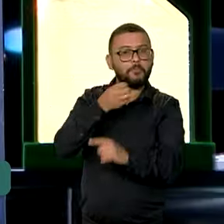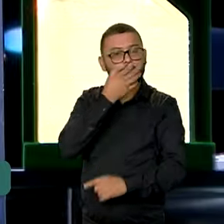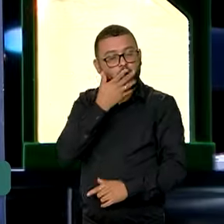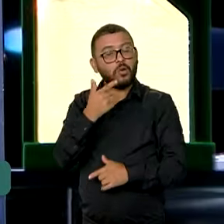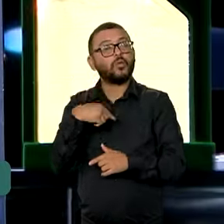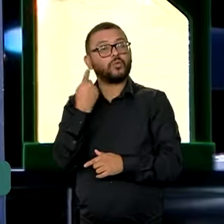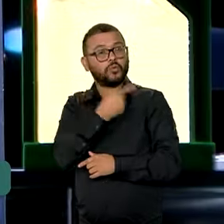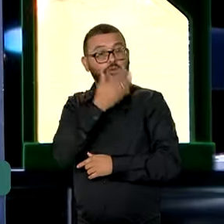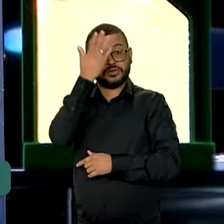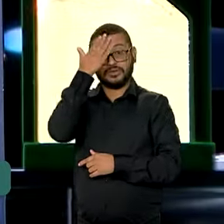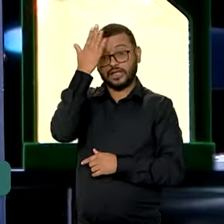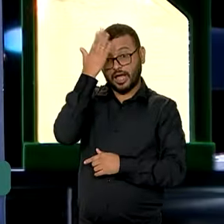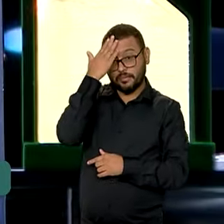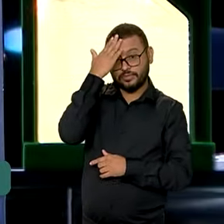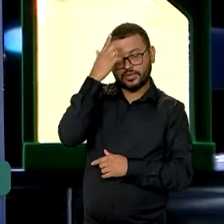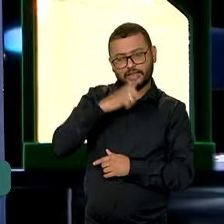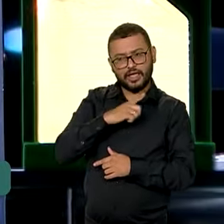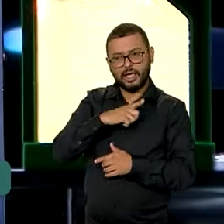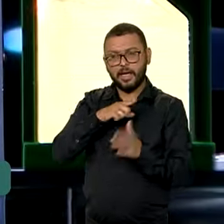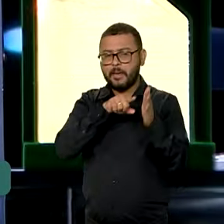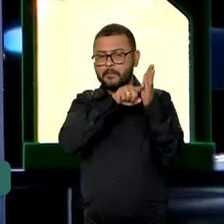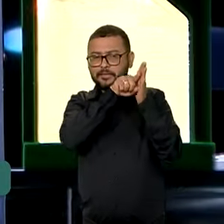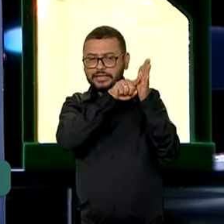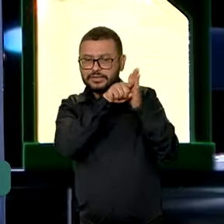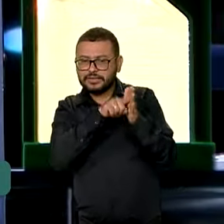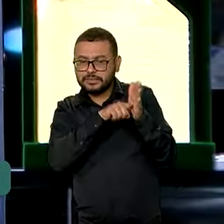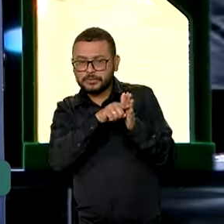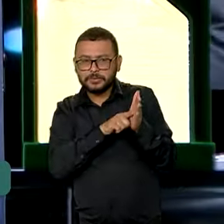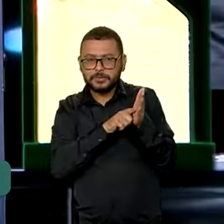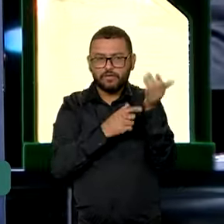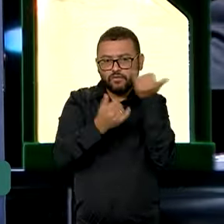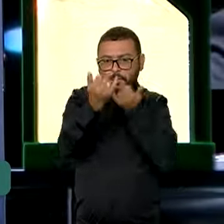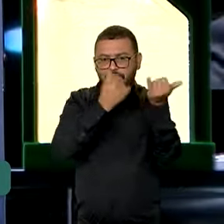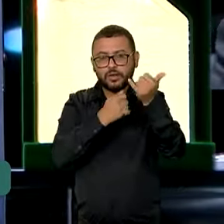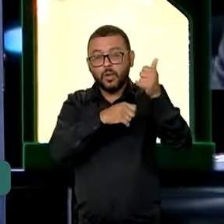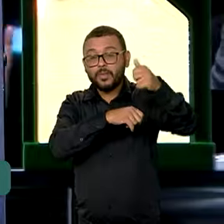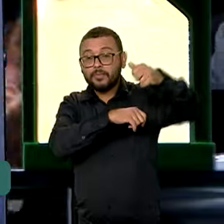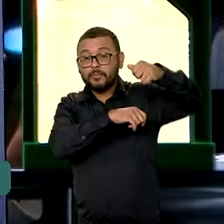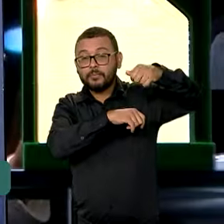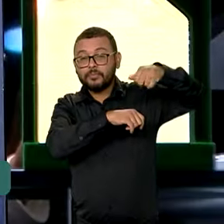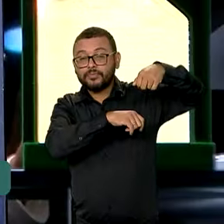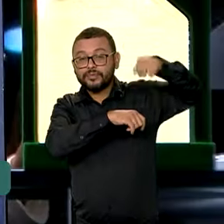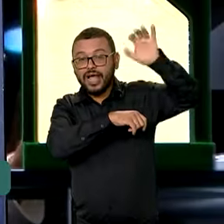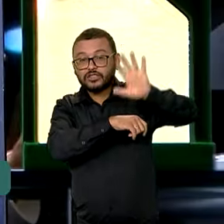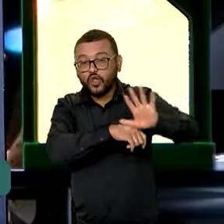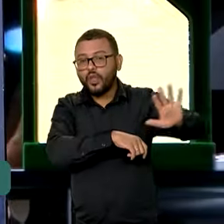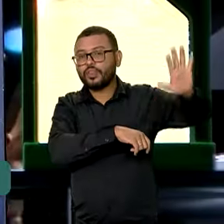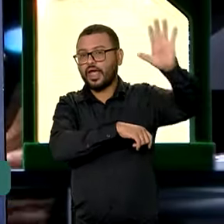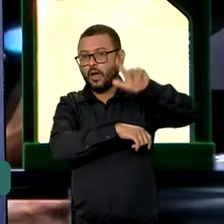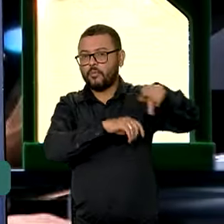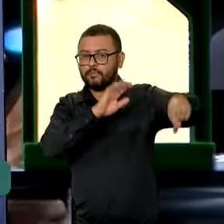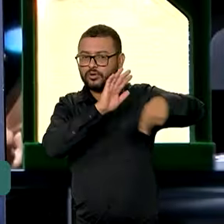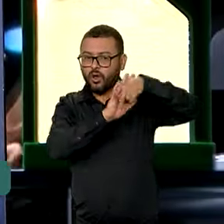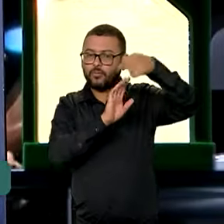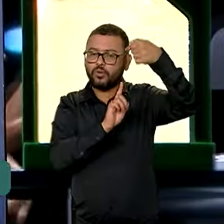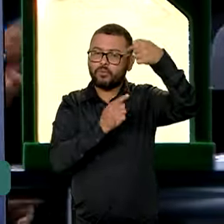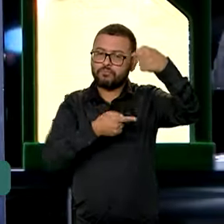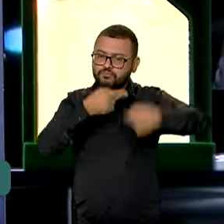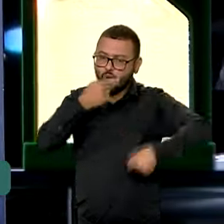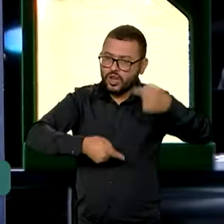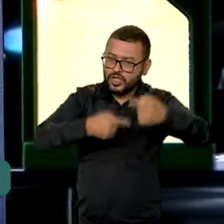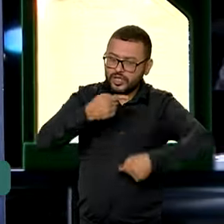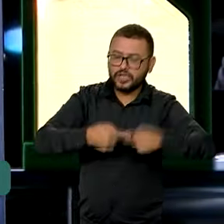aqui, aparece em muitas pesquisas, inclusive pesquisas nacionais, como aquela política,